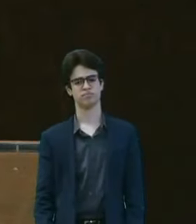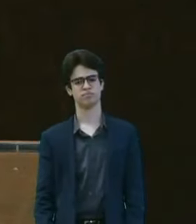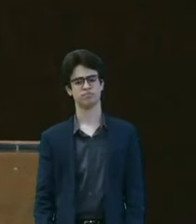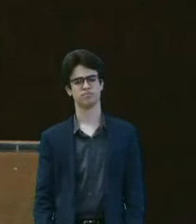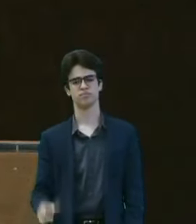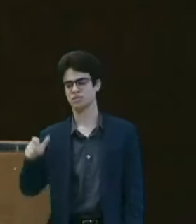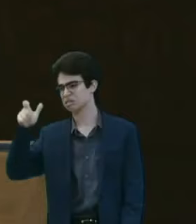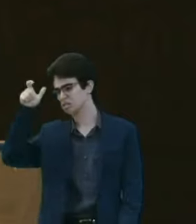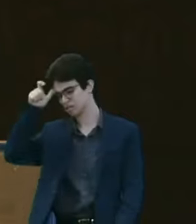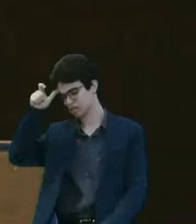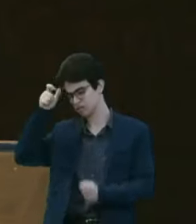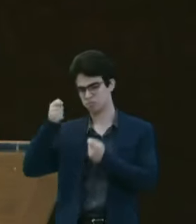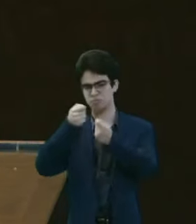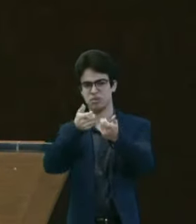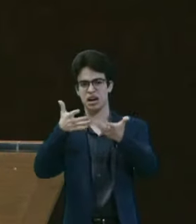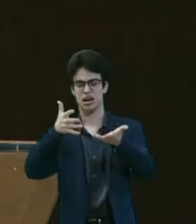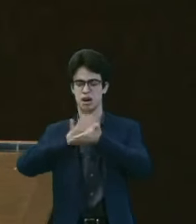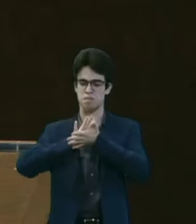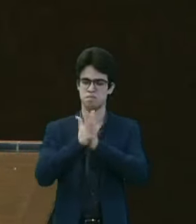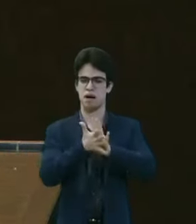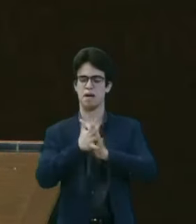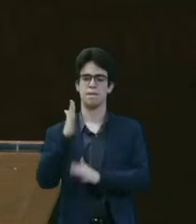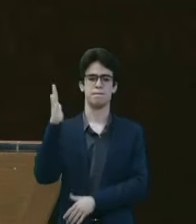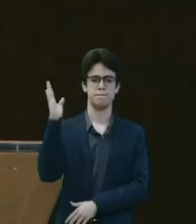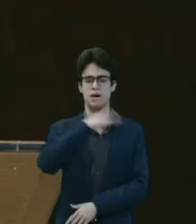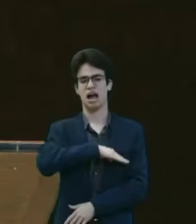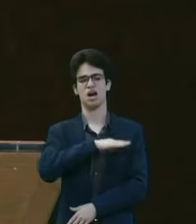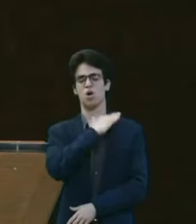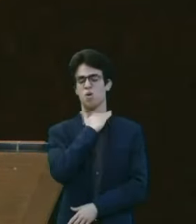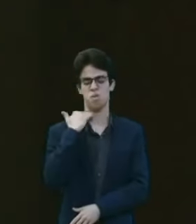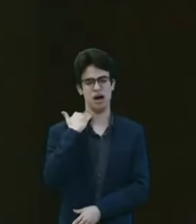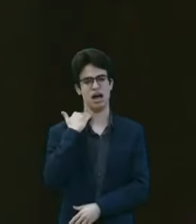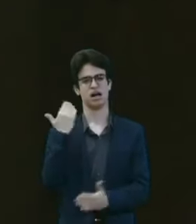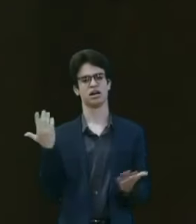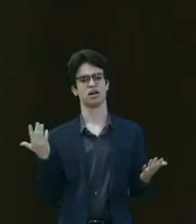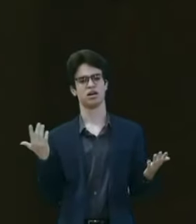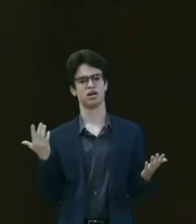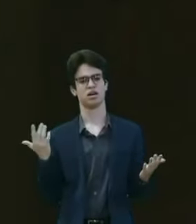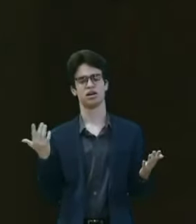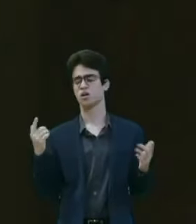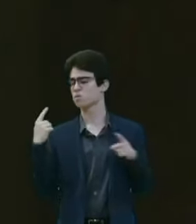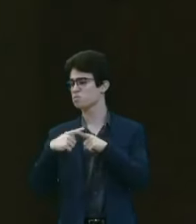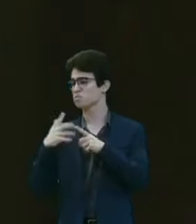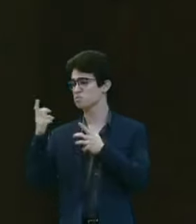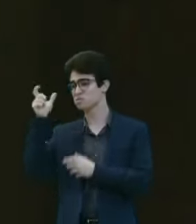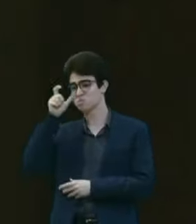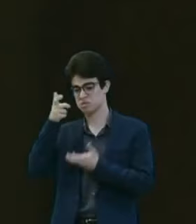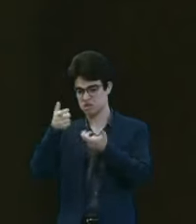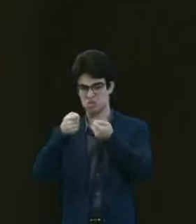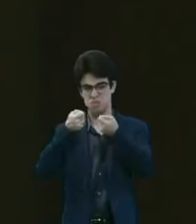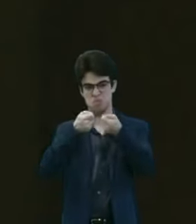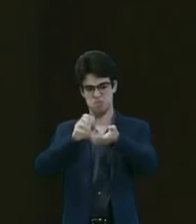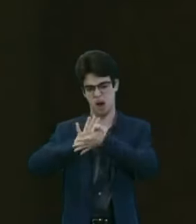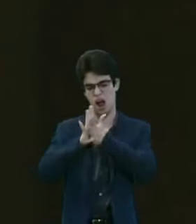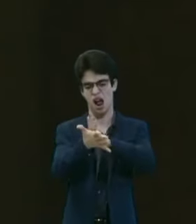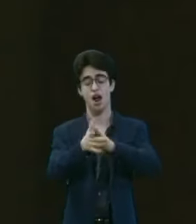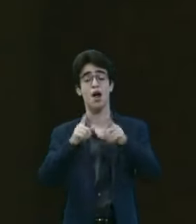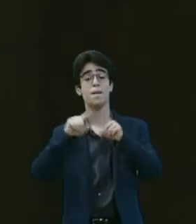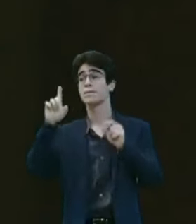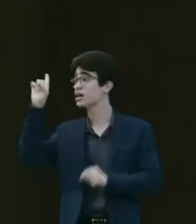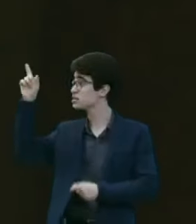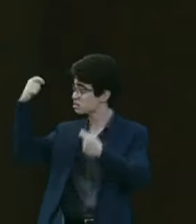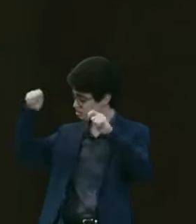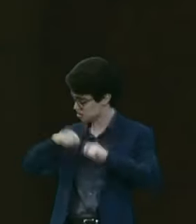O inimigo veio para matar, roubar e destruir. Ele quer desconfigurar as famílias. Mas Cristo veio para nos